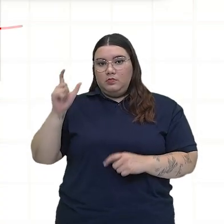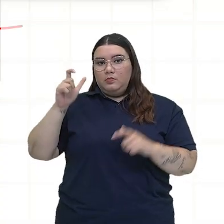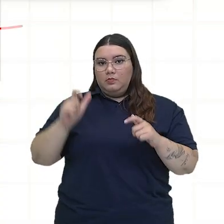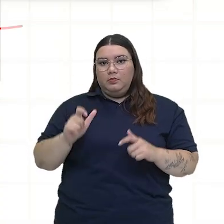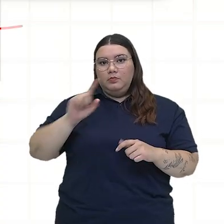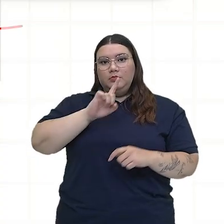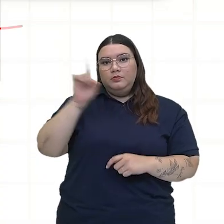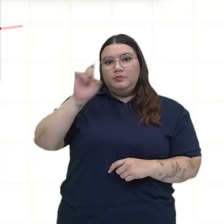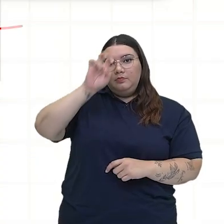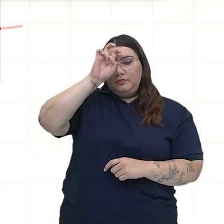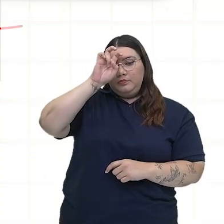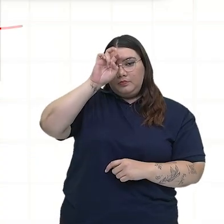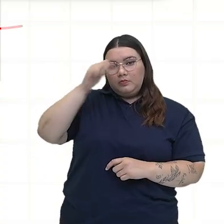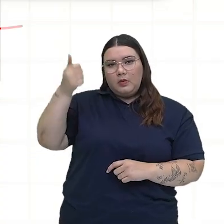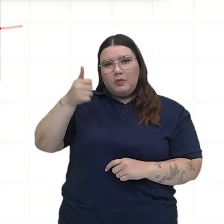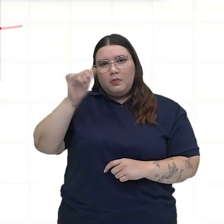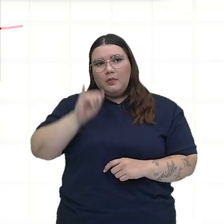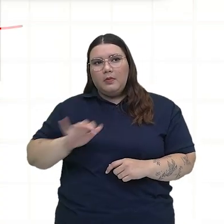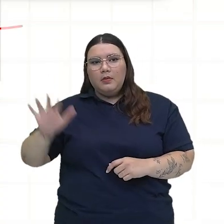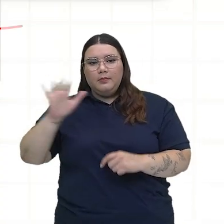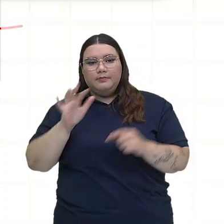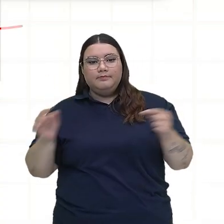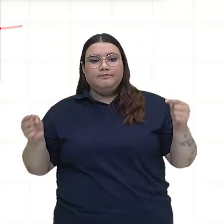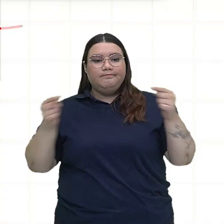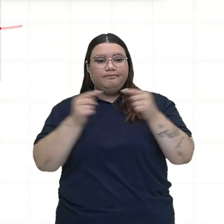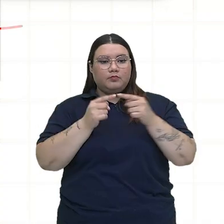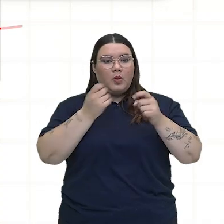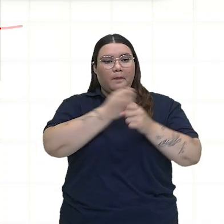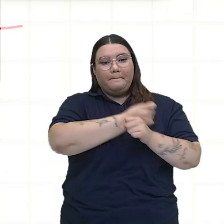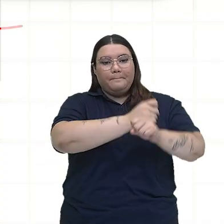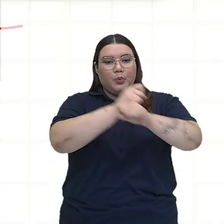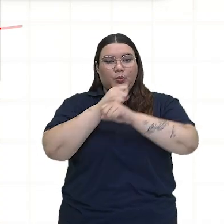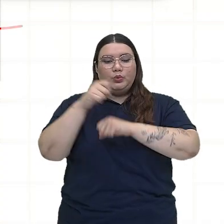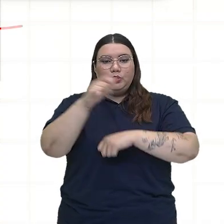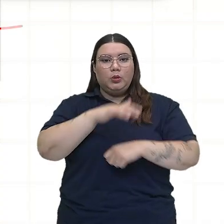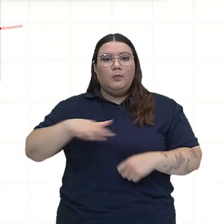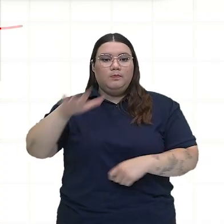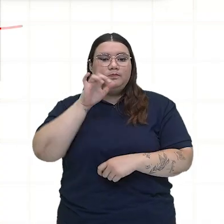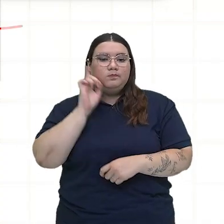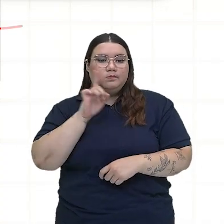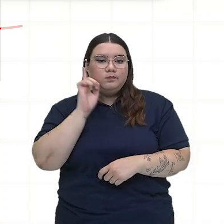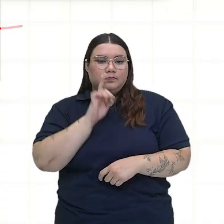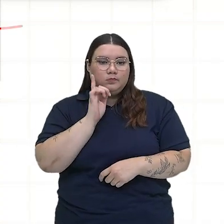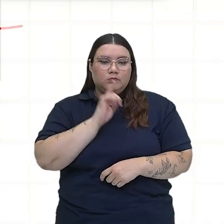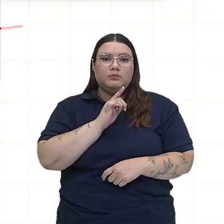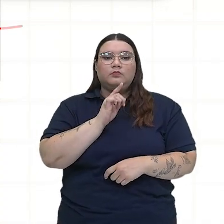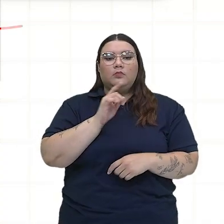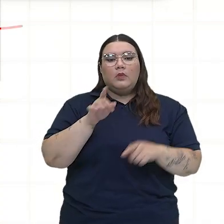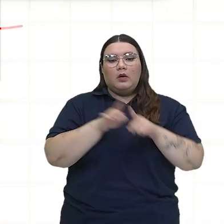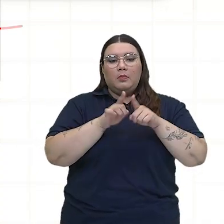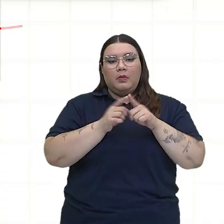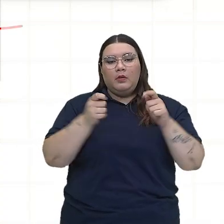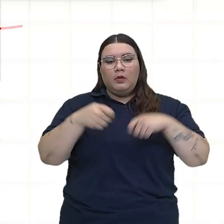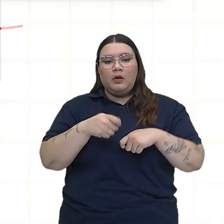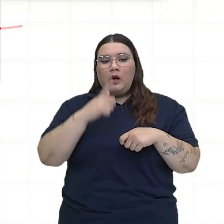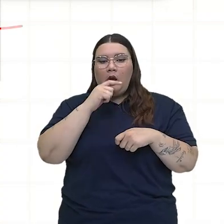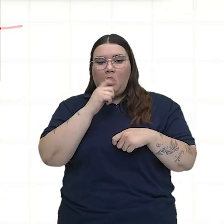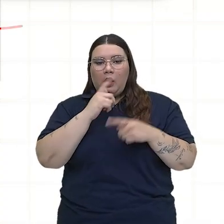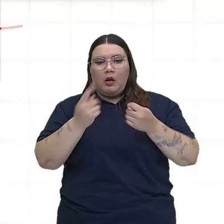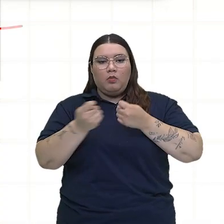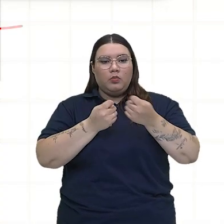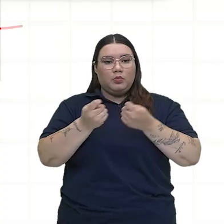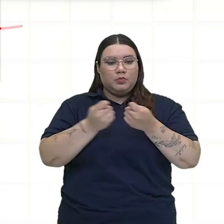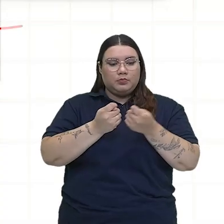Califórnia das violentas inundações do rio Colorado, além de fornecer água para irrigação e